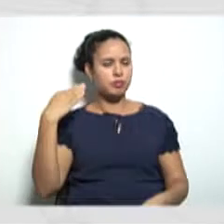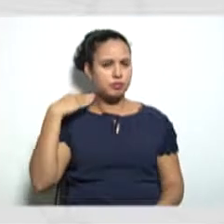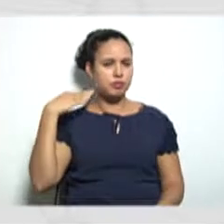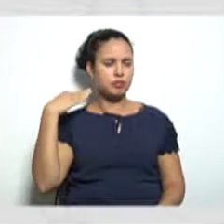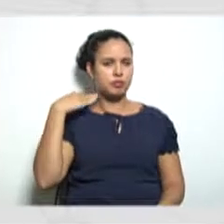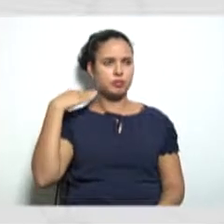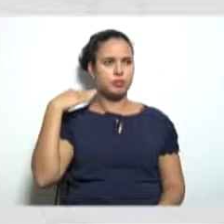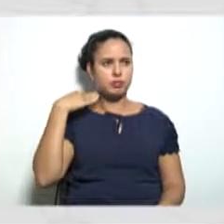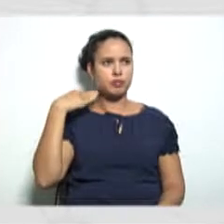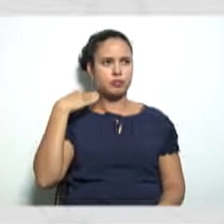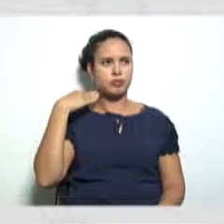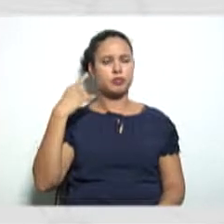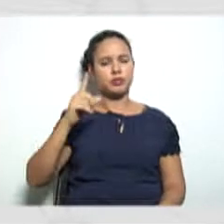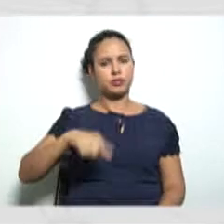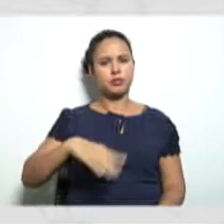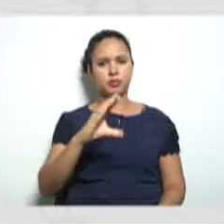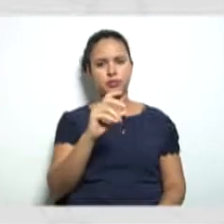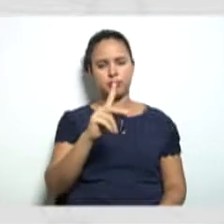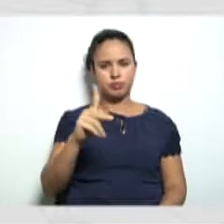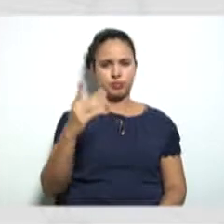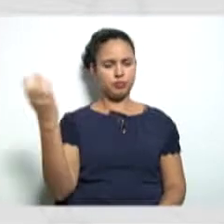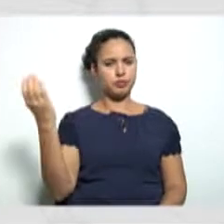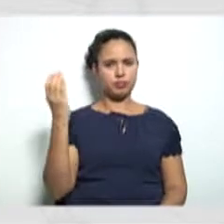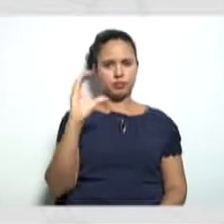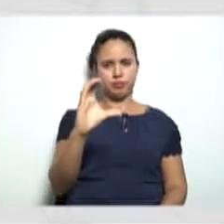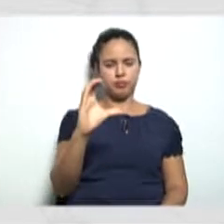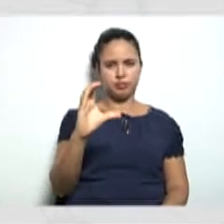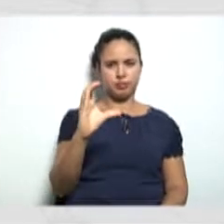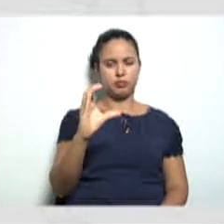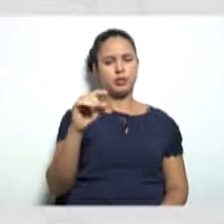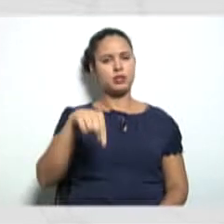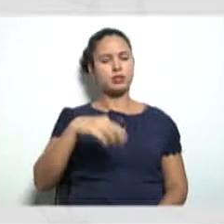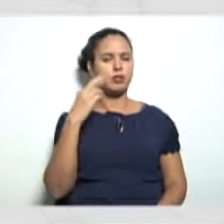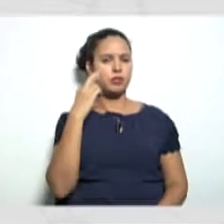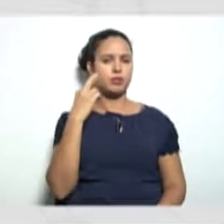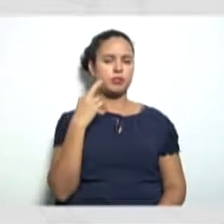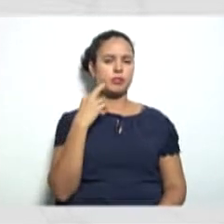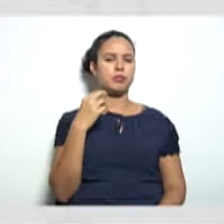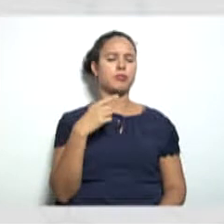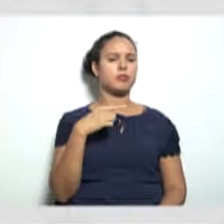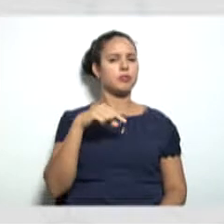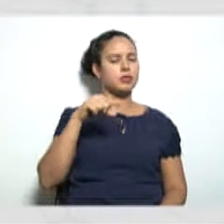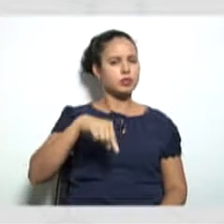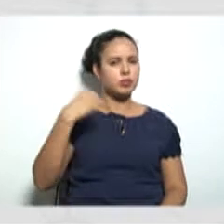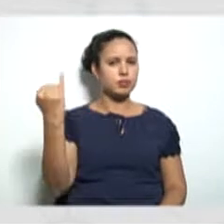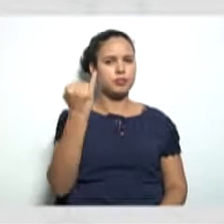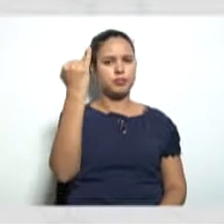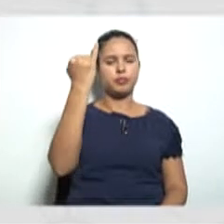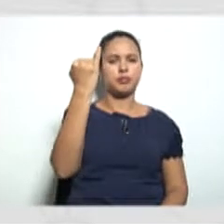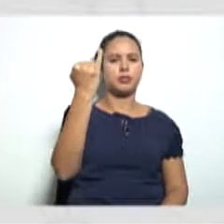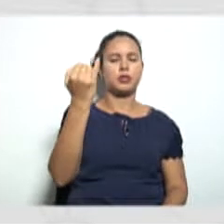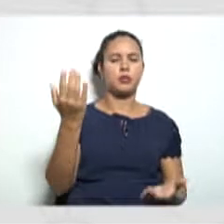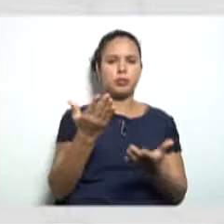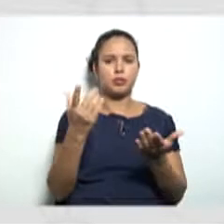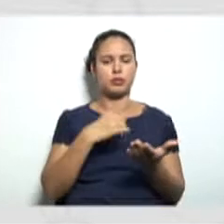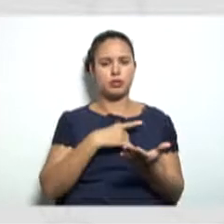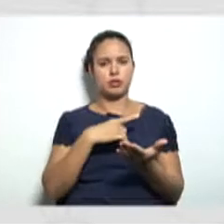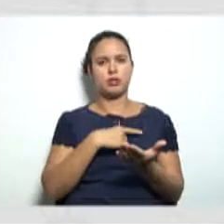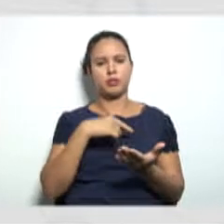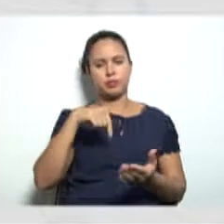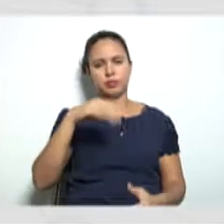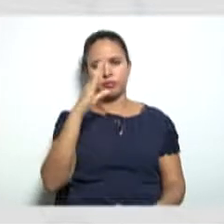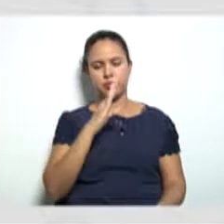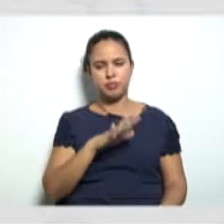foi operacionalizado por uma cooperativa de crédito. Aqui em Rondônia, cooperativas de crédito são muito importantes, e atualmente existem no Brasil